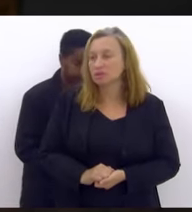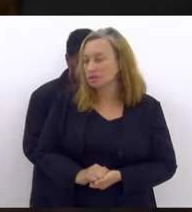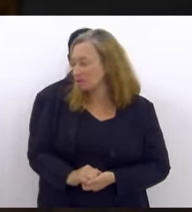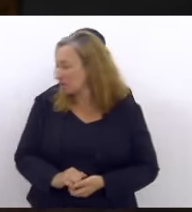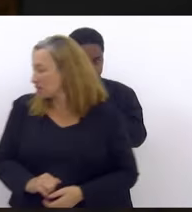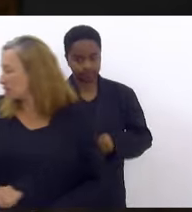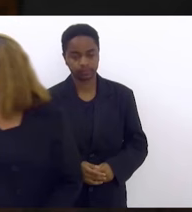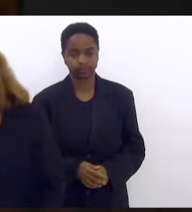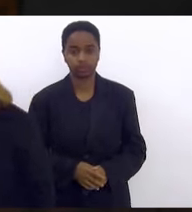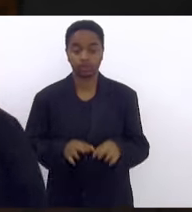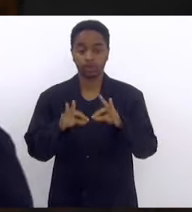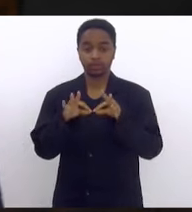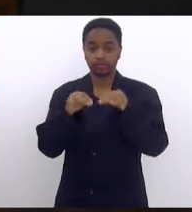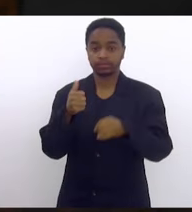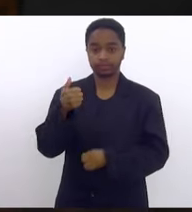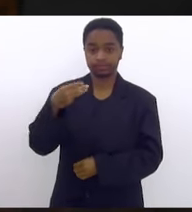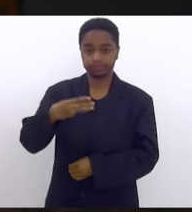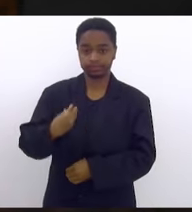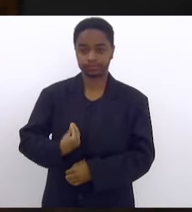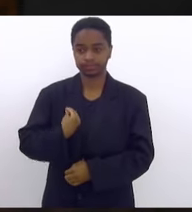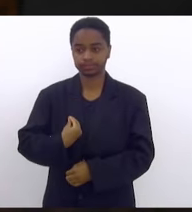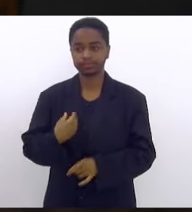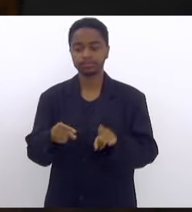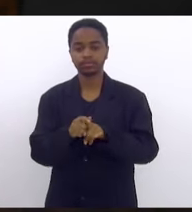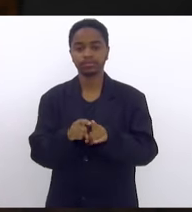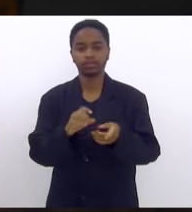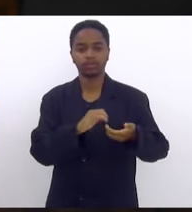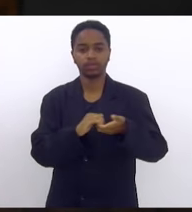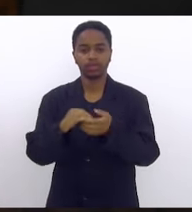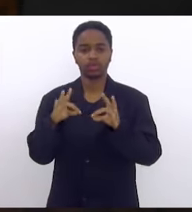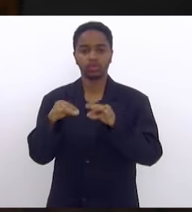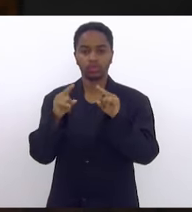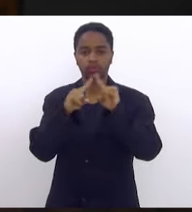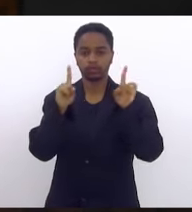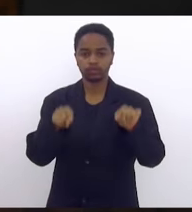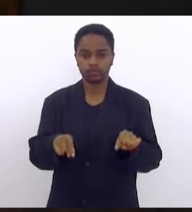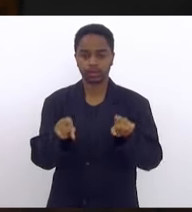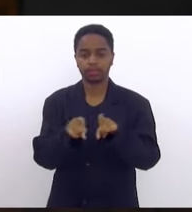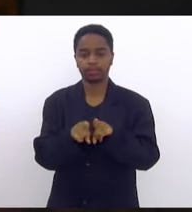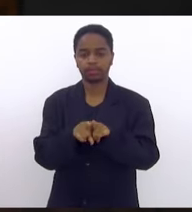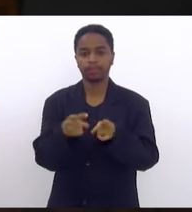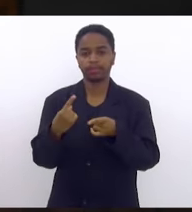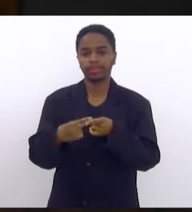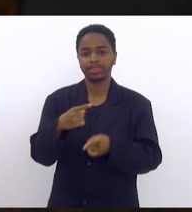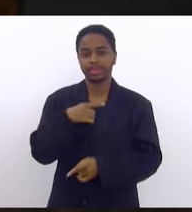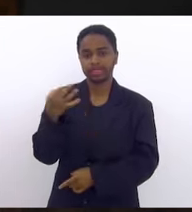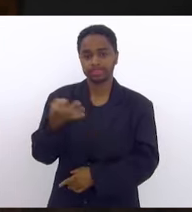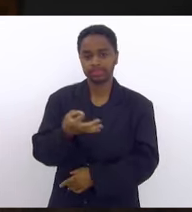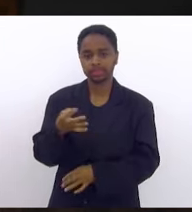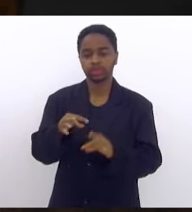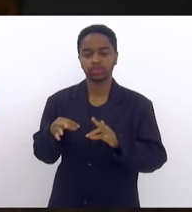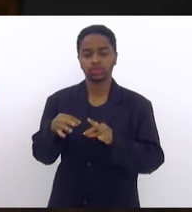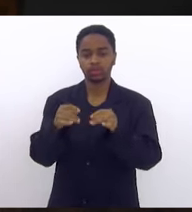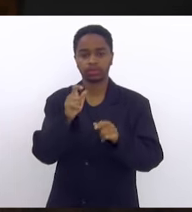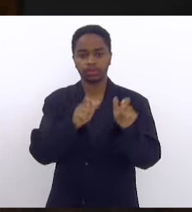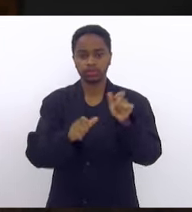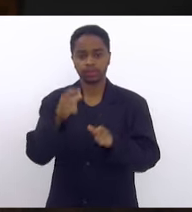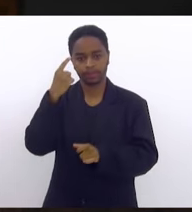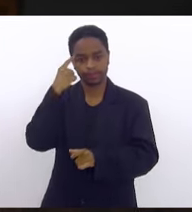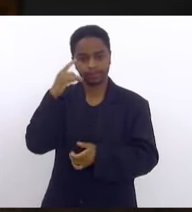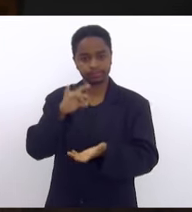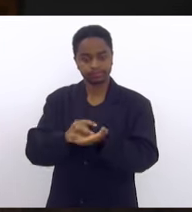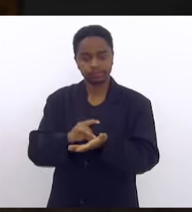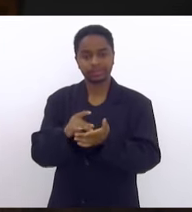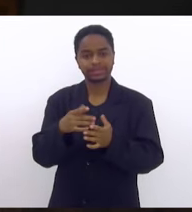os 13 presentes. Queria saudar também a todos os funcionários. Eu tenho certeza que todos que estão lá pensam numa cidade